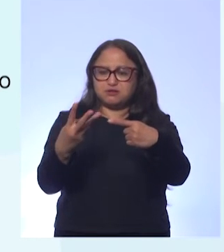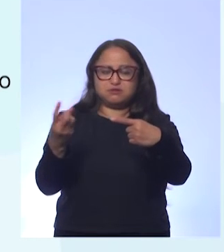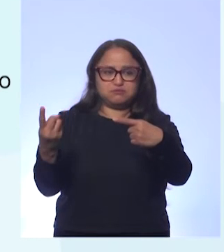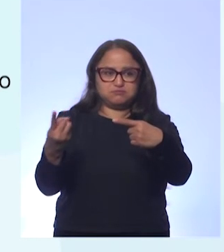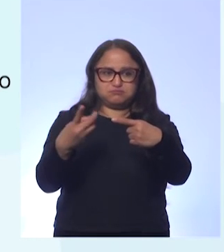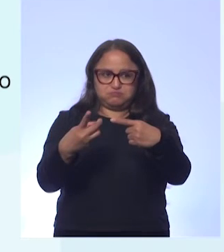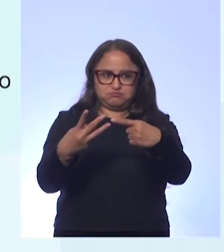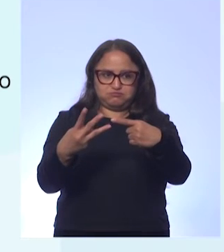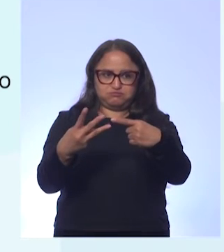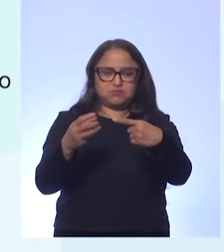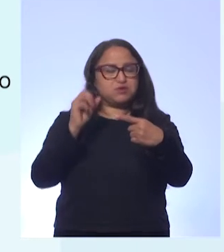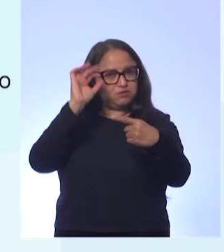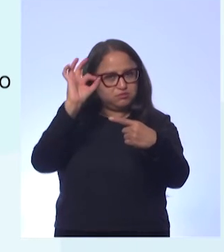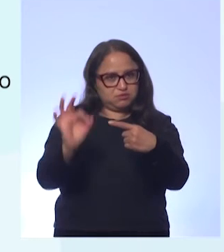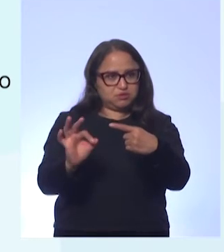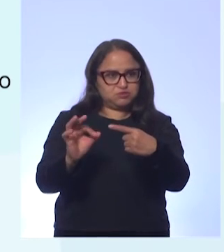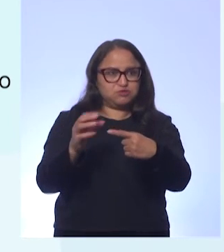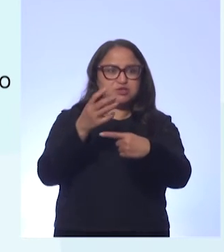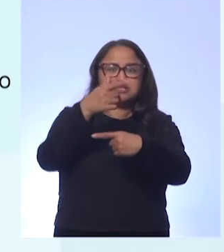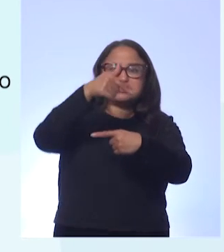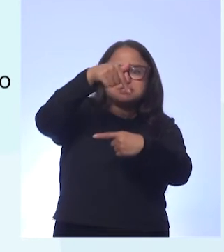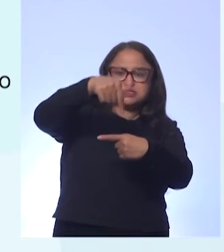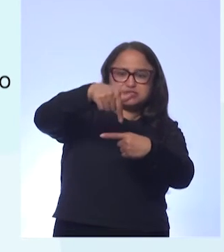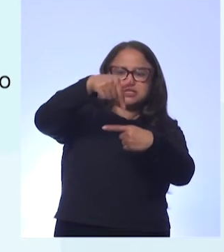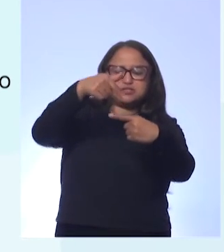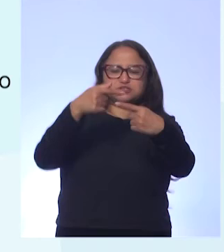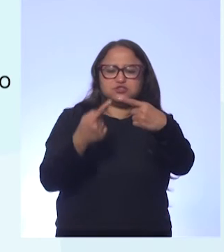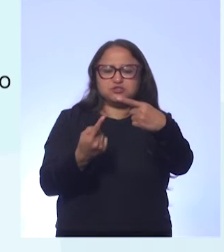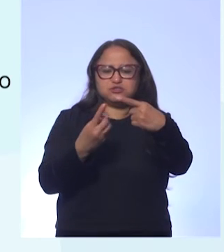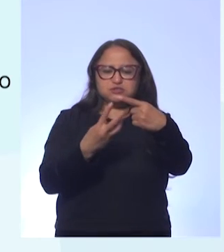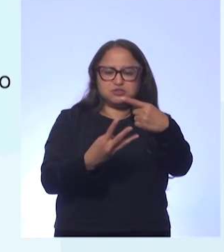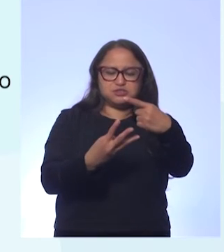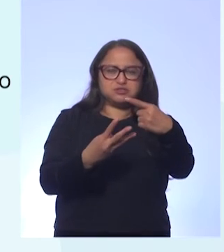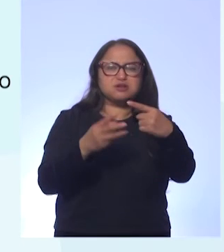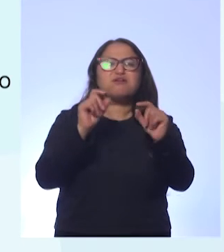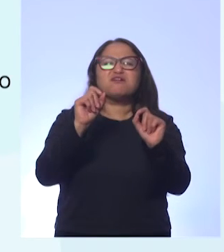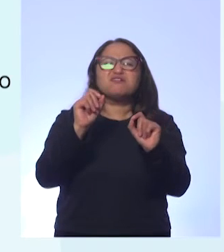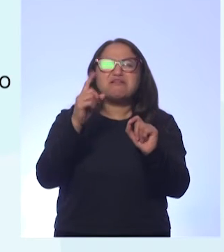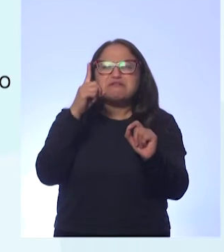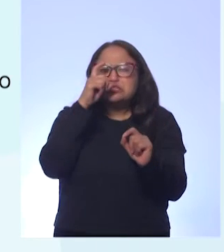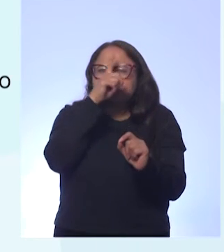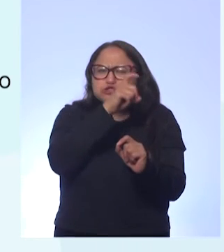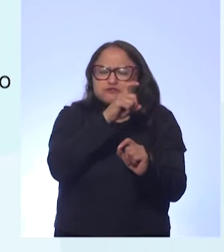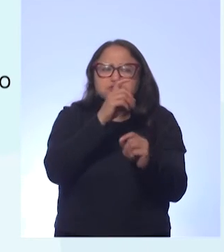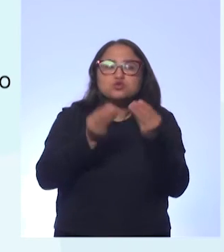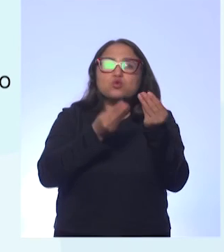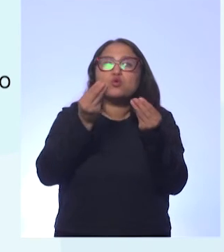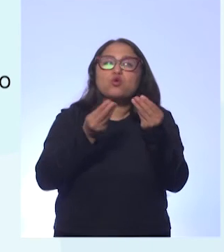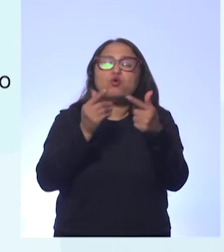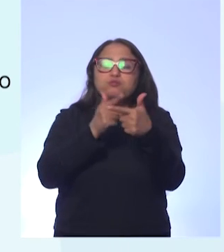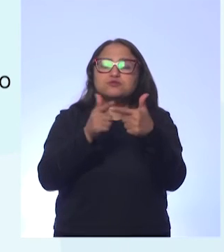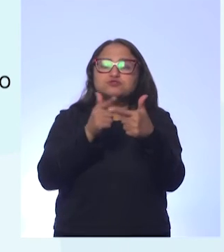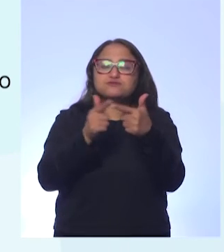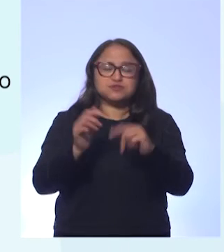cima. 7, 13. Ó, para quem tem dificuldade em dividir, como eu dividi? Vou fazer aqui no cantinho,